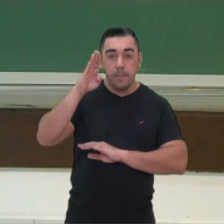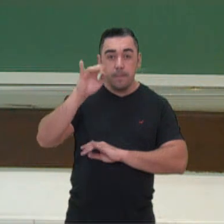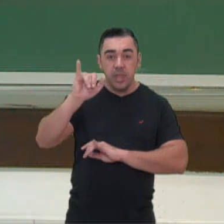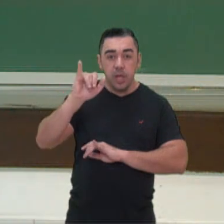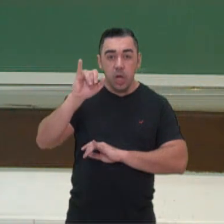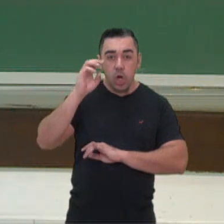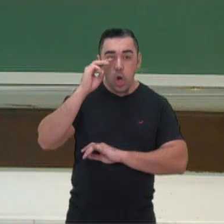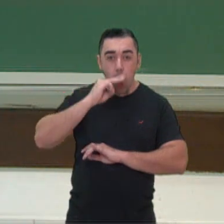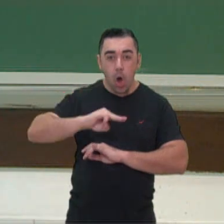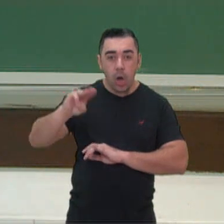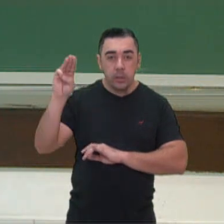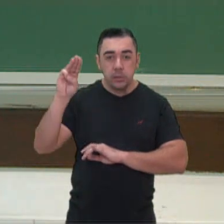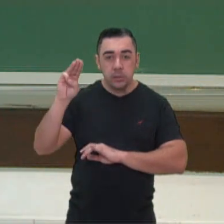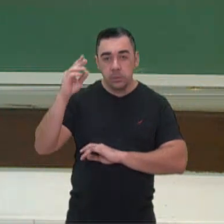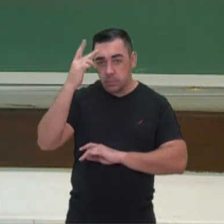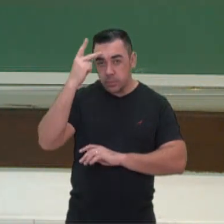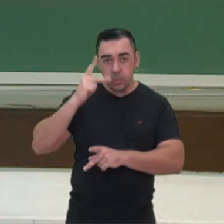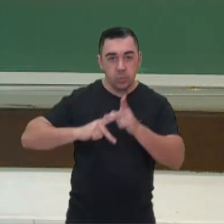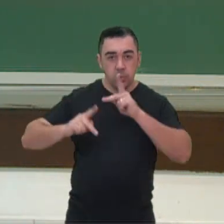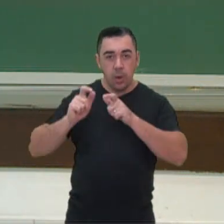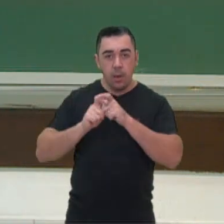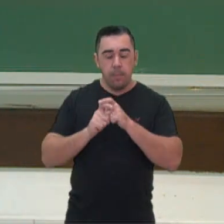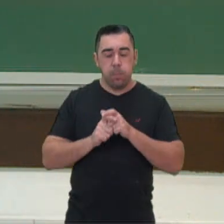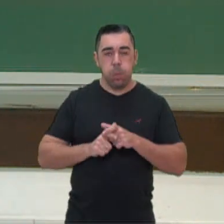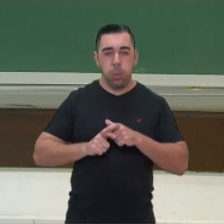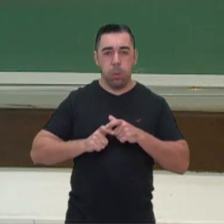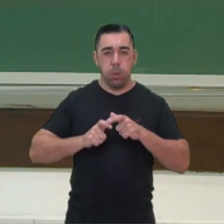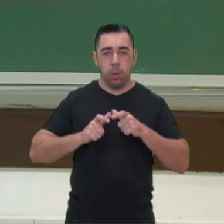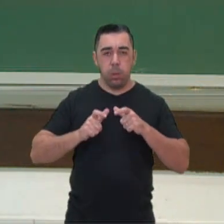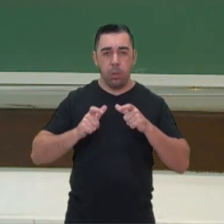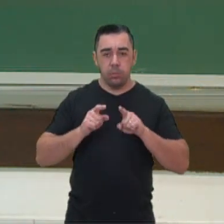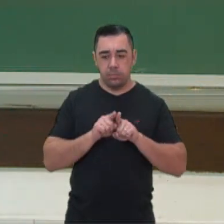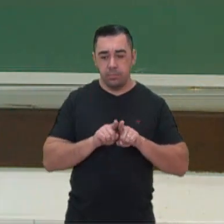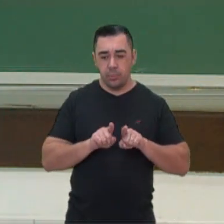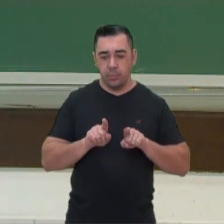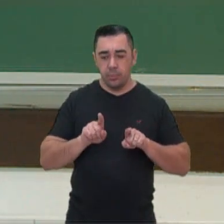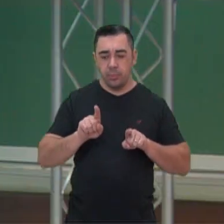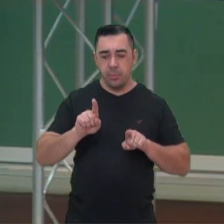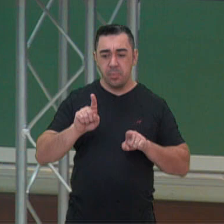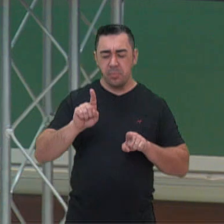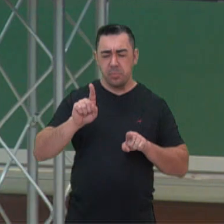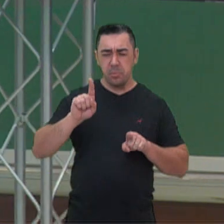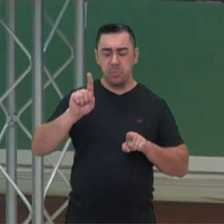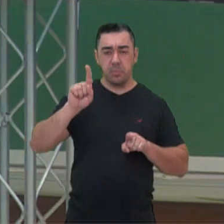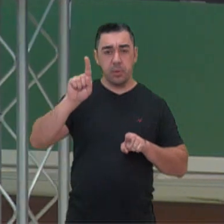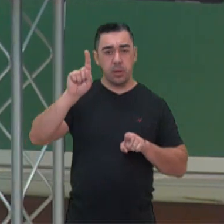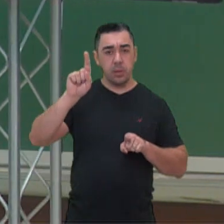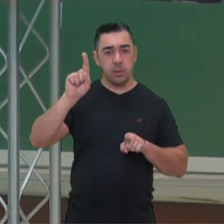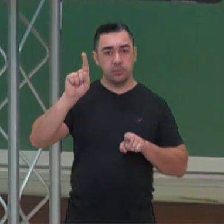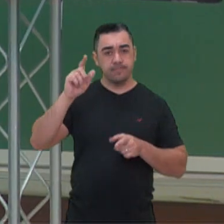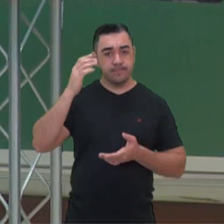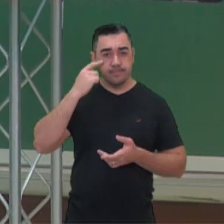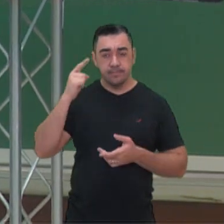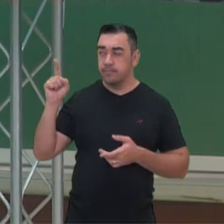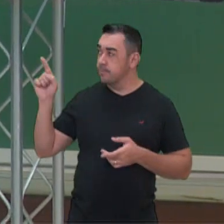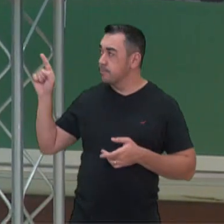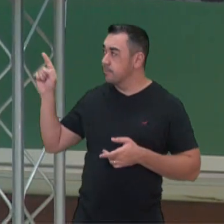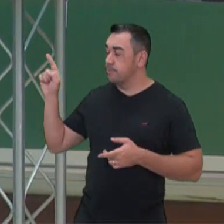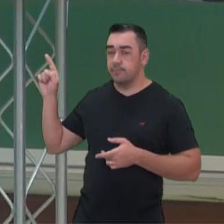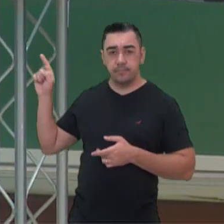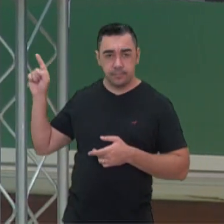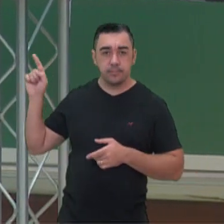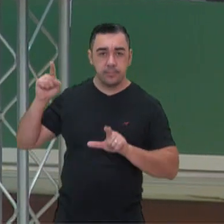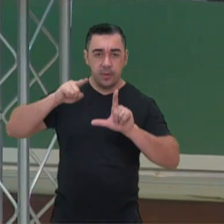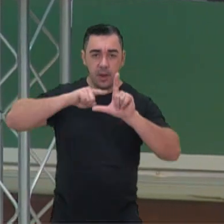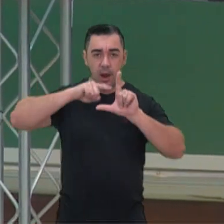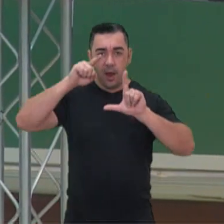habitantes. Olha o crescimento exponencial. Esse gráfico mostra que olha o